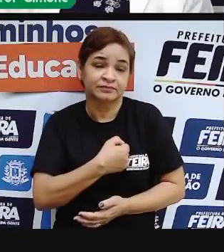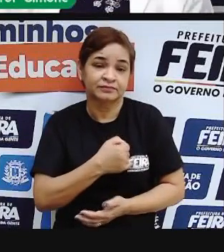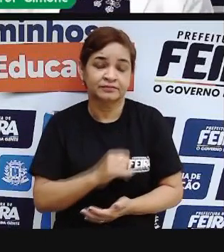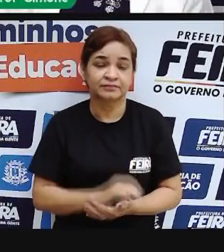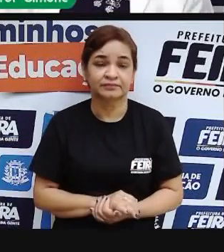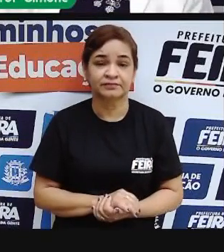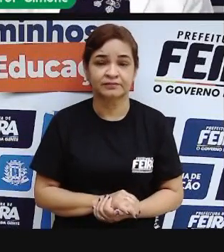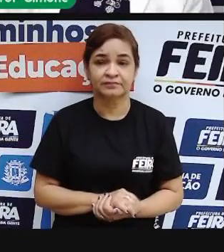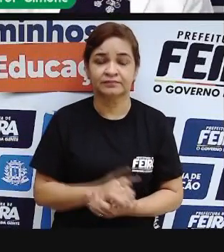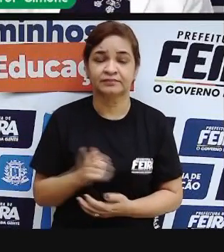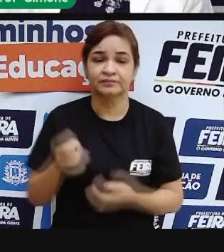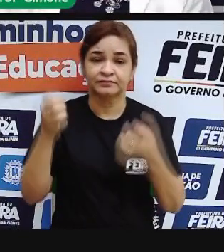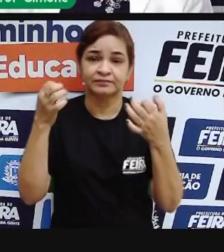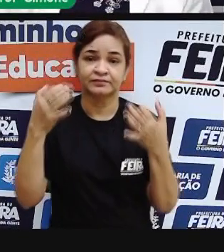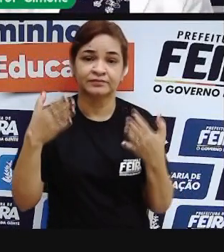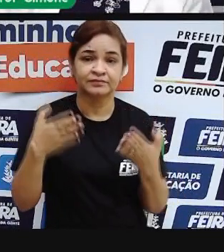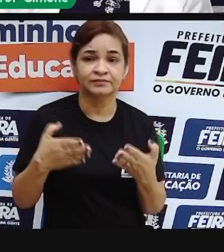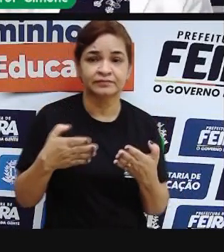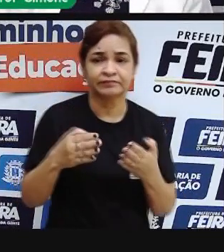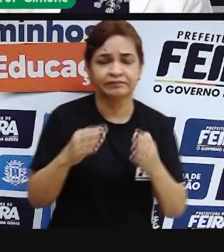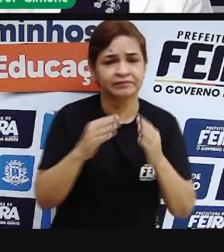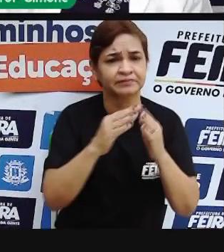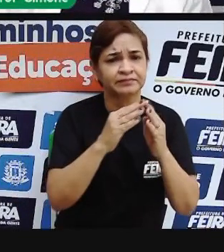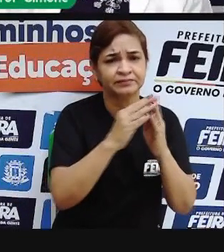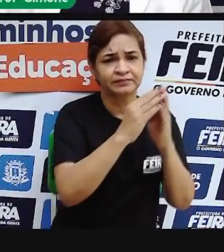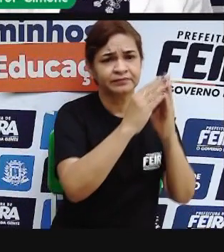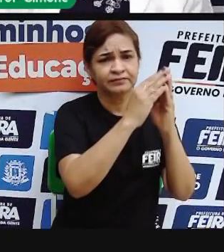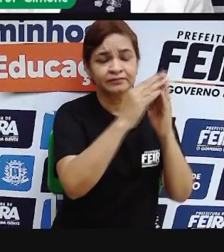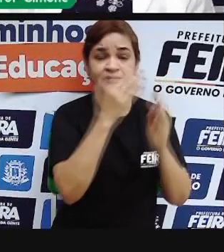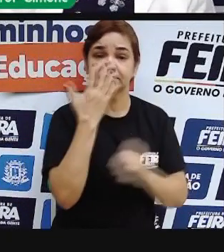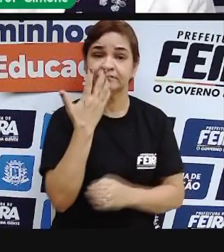Aqui ele fala do balão multicor.